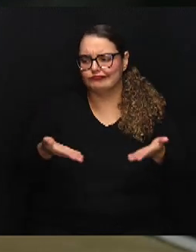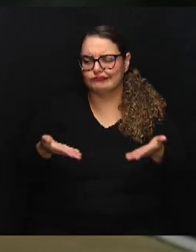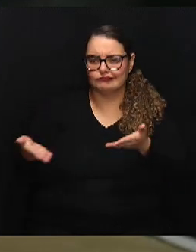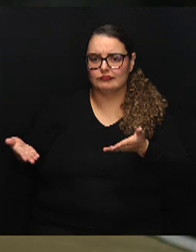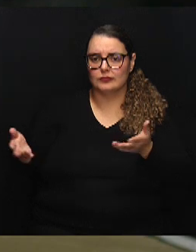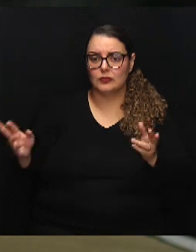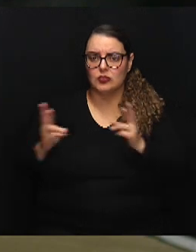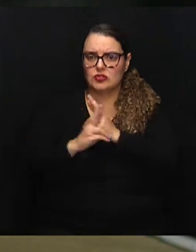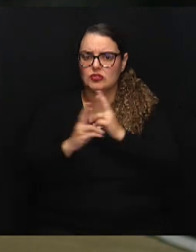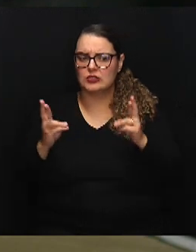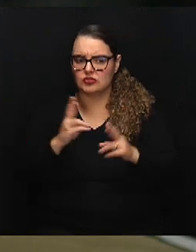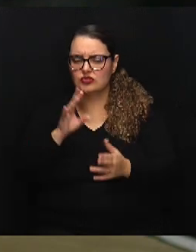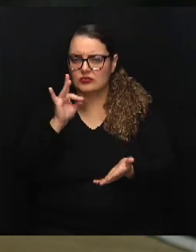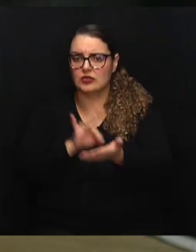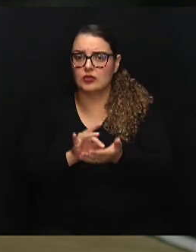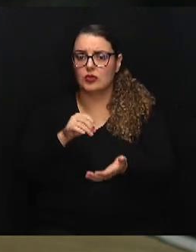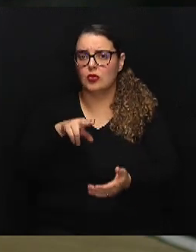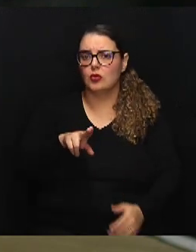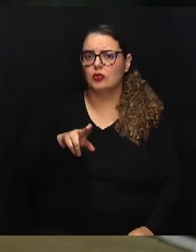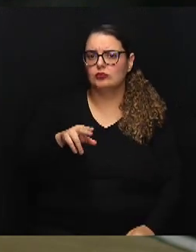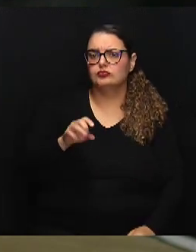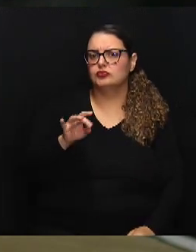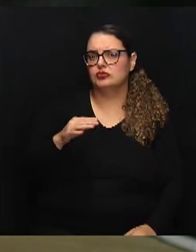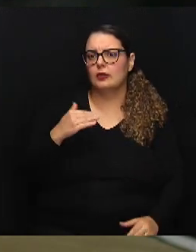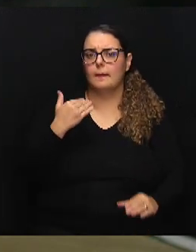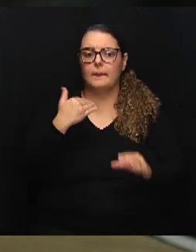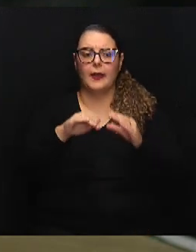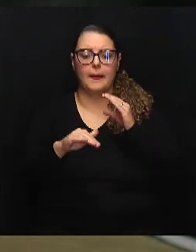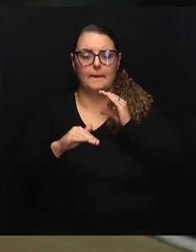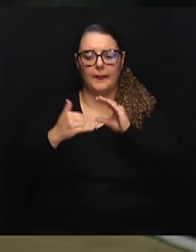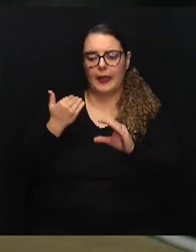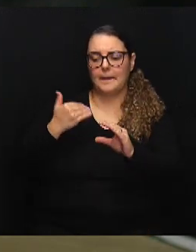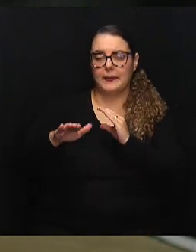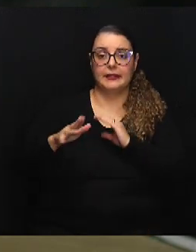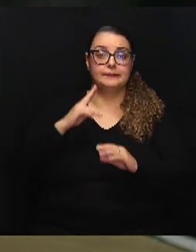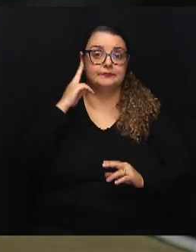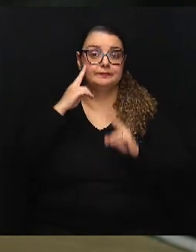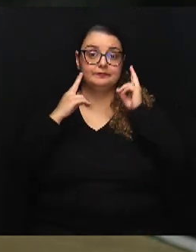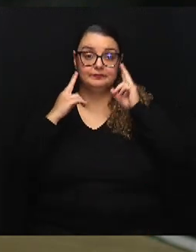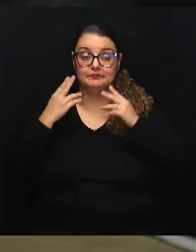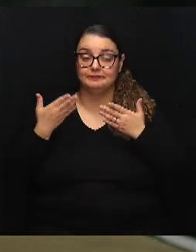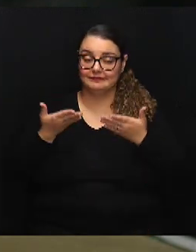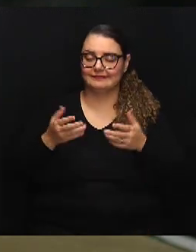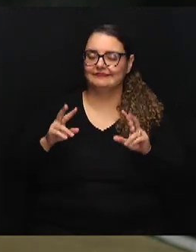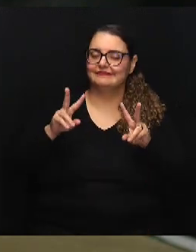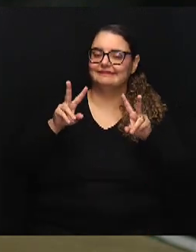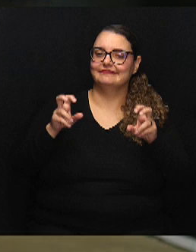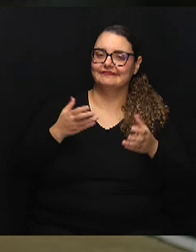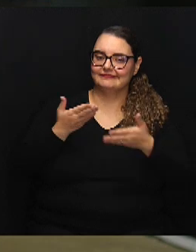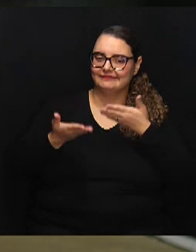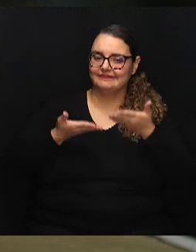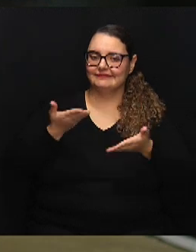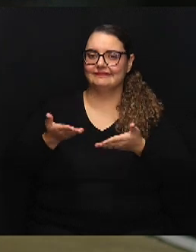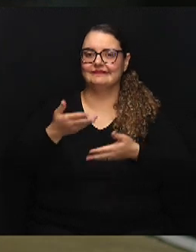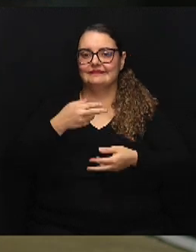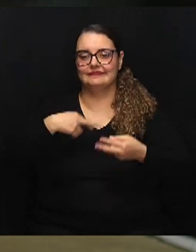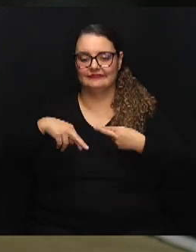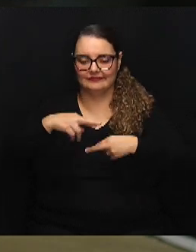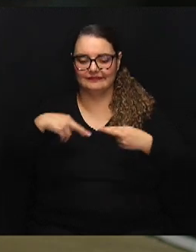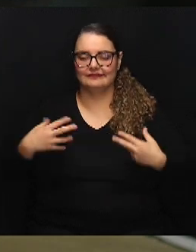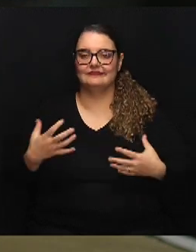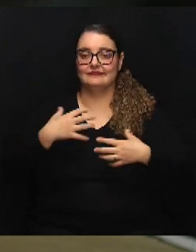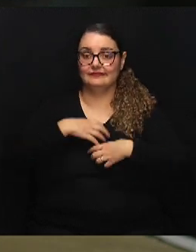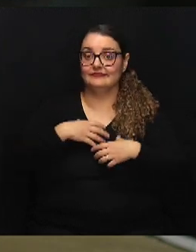de verdade ou só trocando mensagens e ilusões? Bom, para falar sobre esse tema que envolve sentimentos e expectativas,